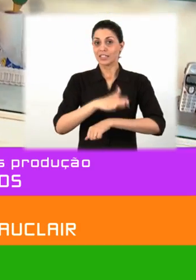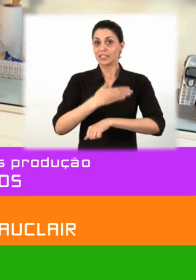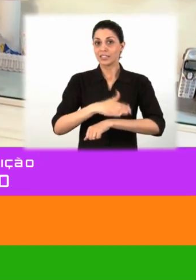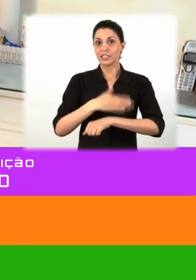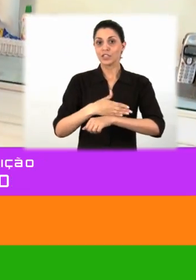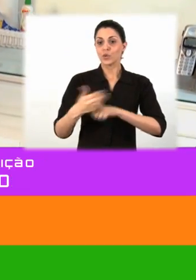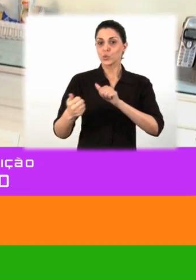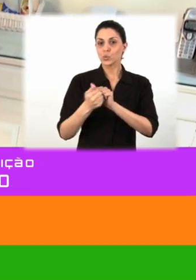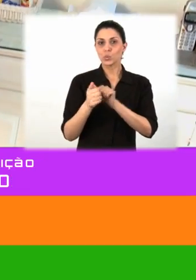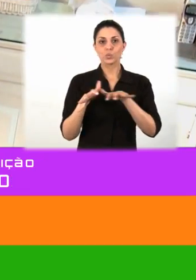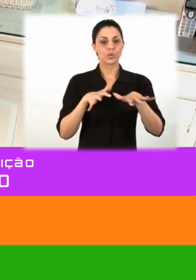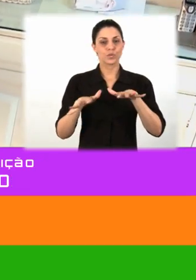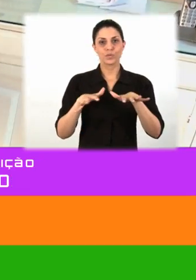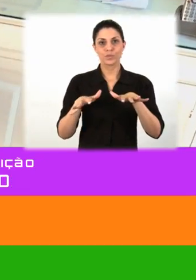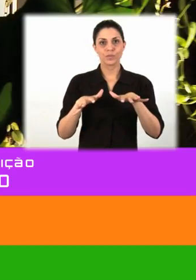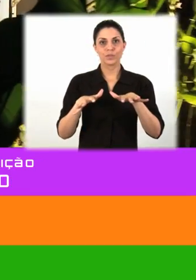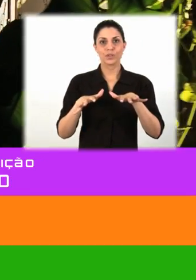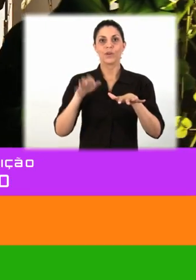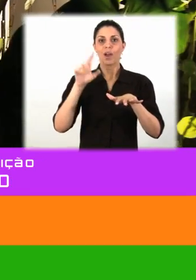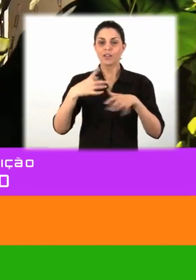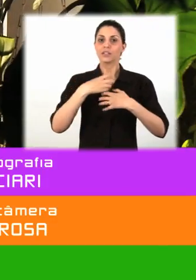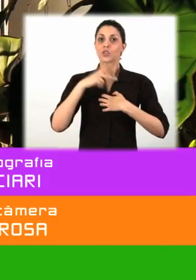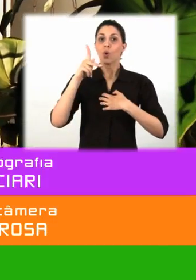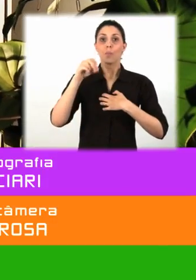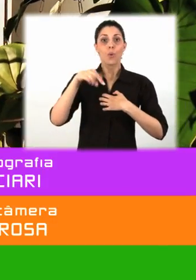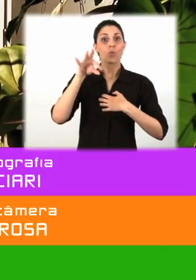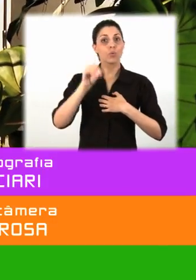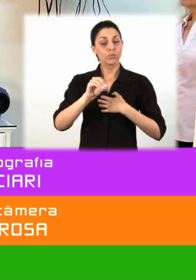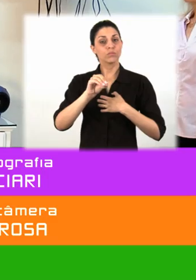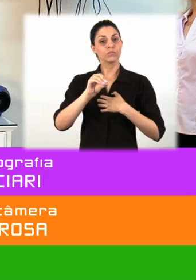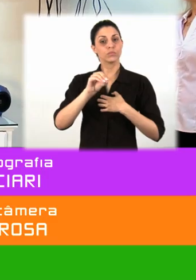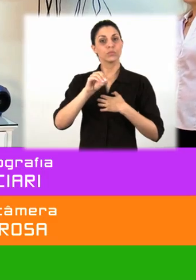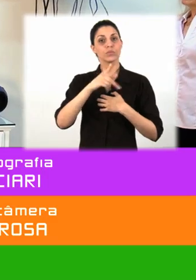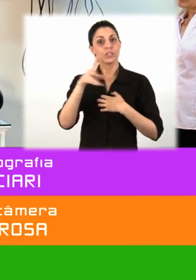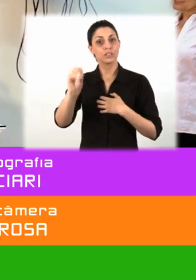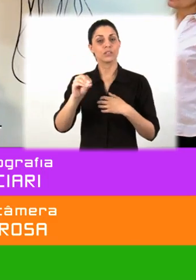deu, que ela fazia junto com o movimento, era o ponto. Junto com o movimento